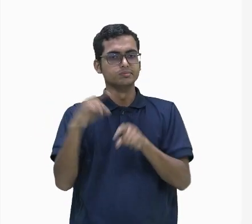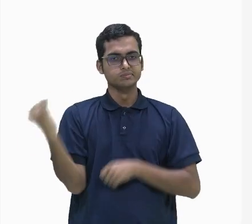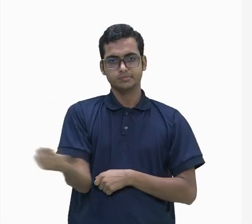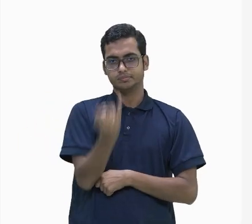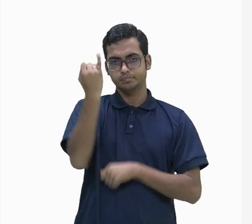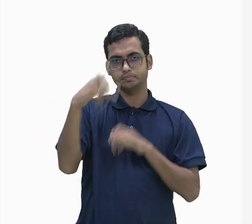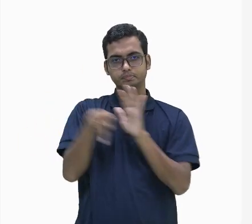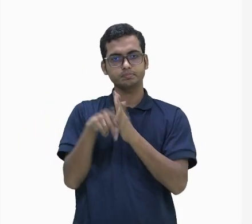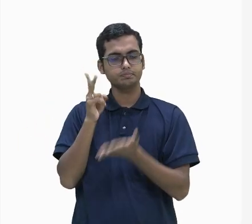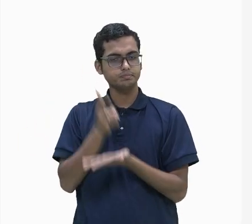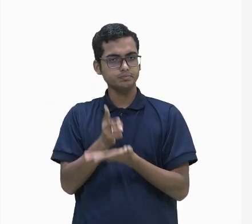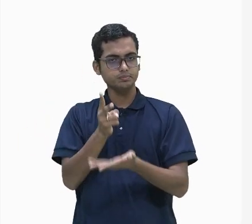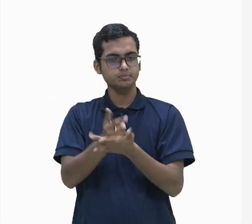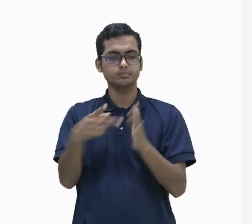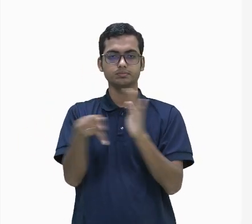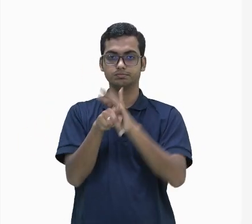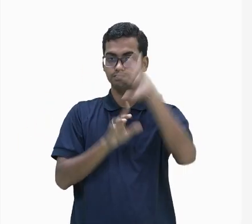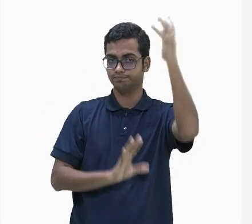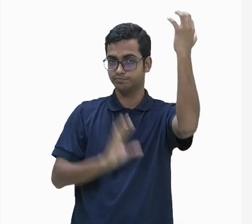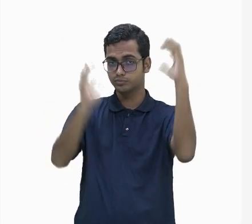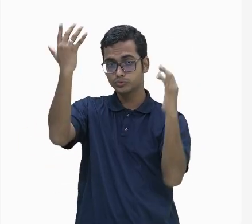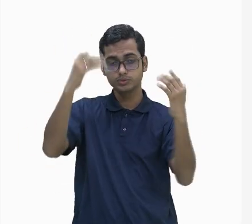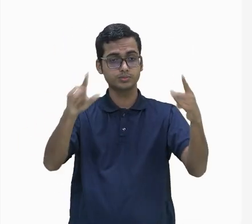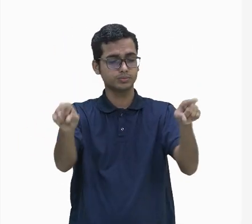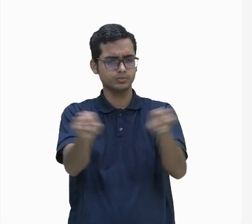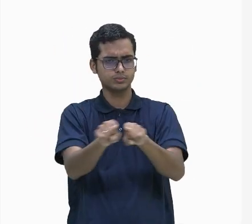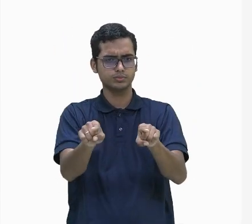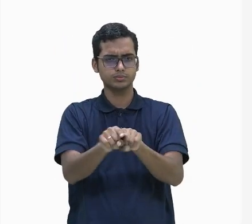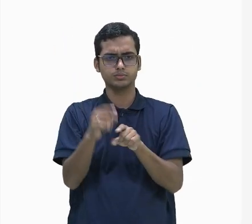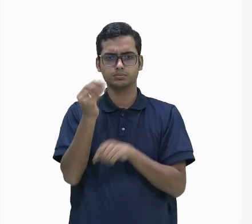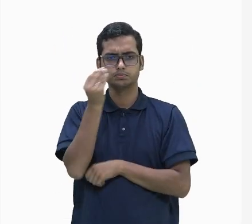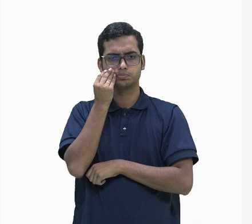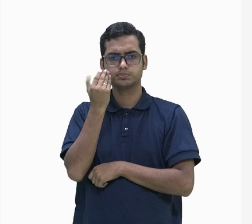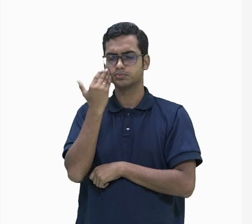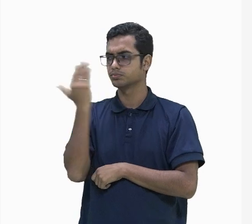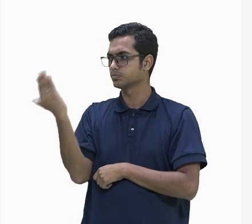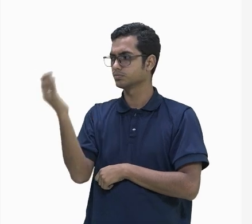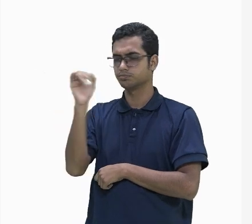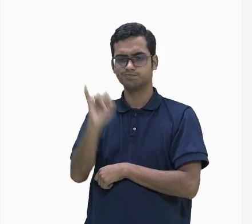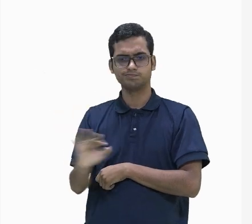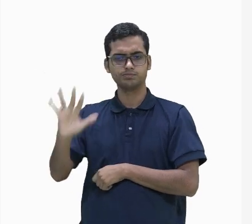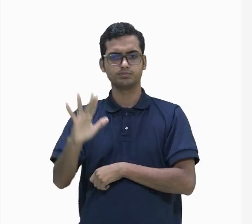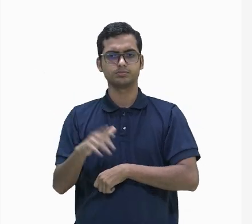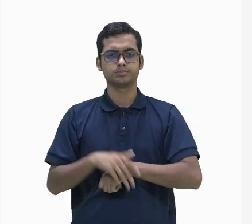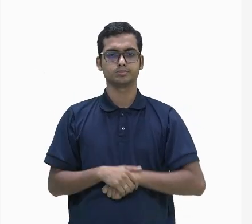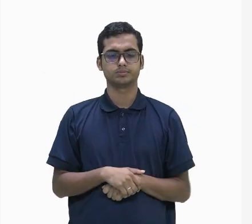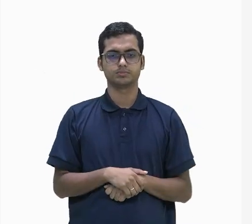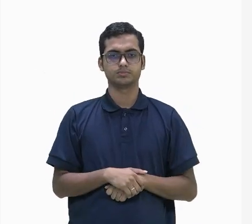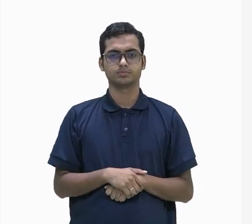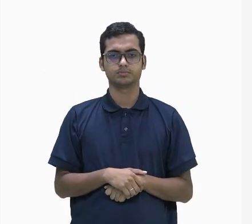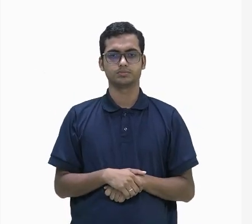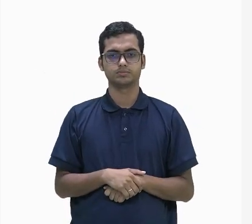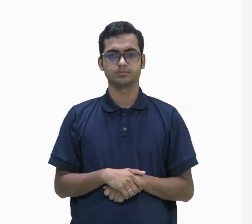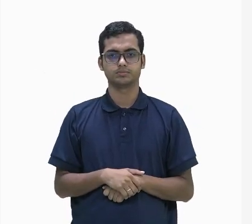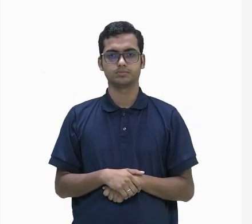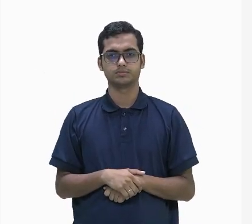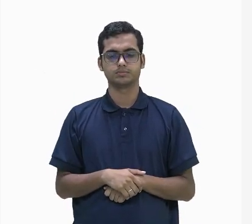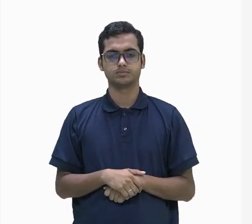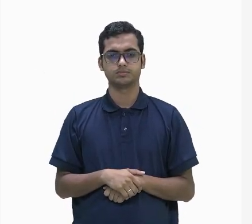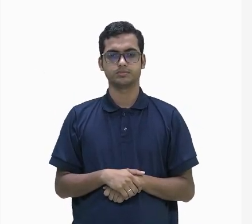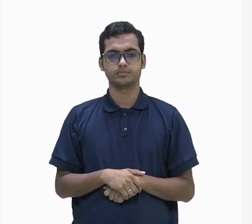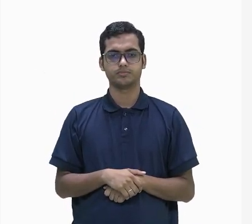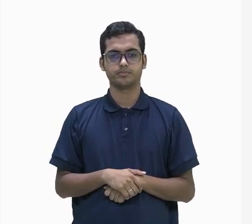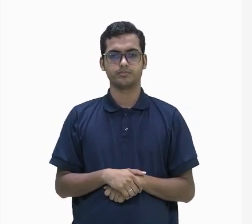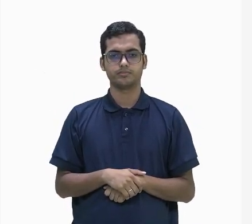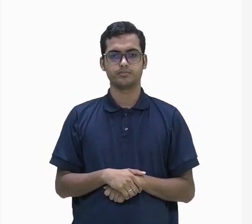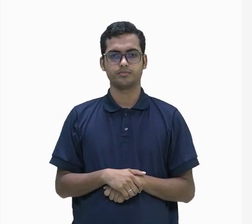clima, na manutenção, vamos observar aqui na imagem. Então, a árvore, ela não